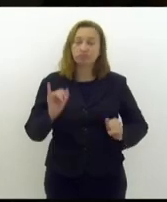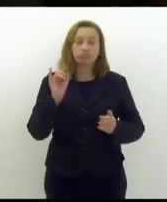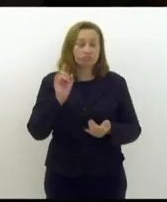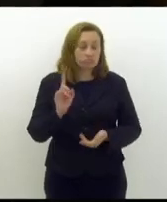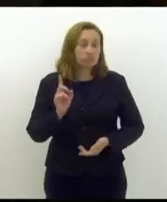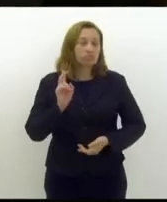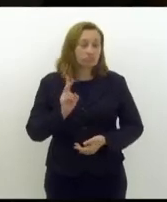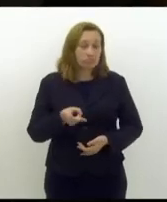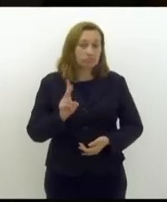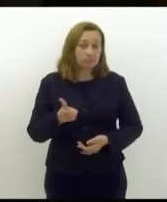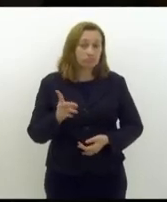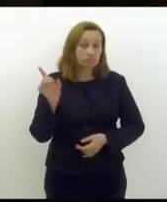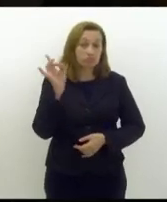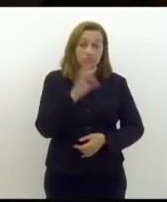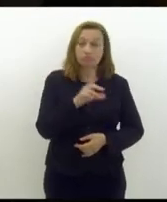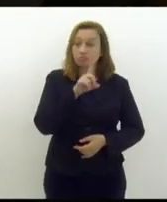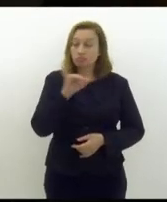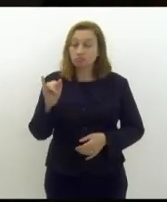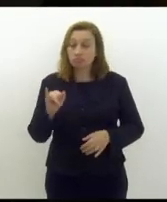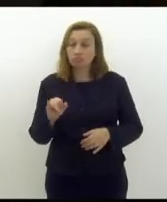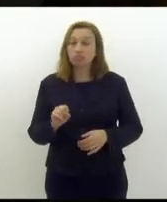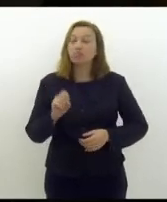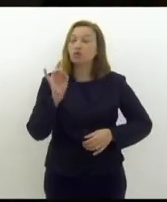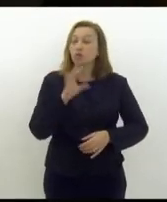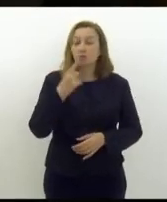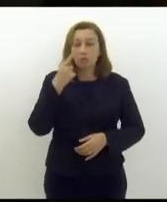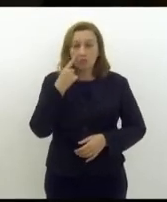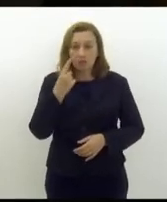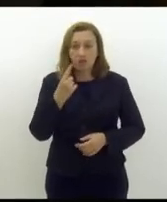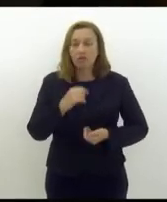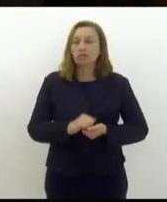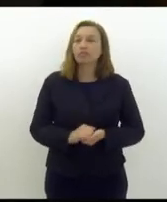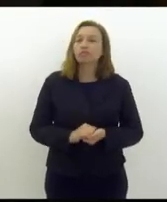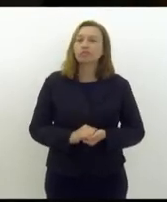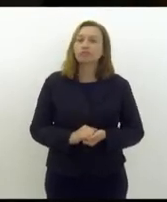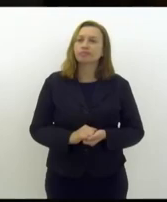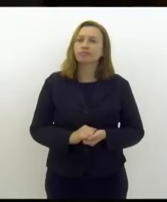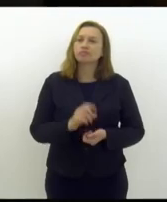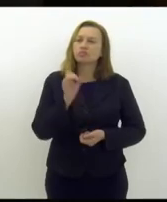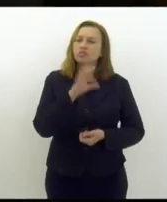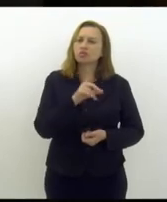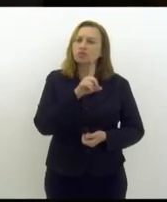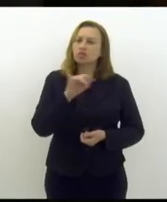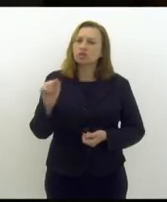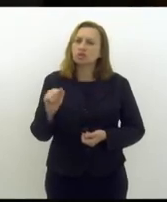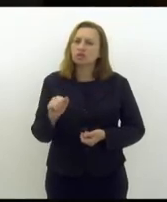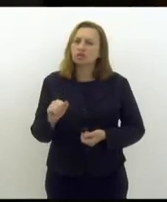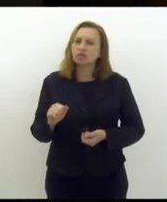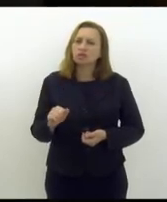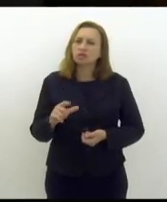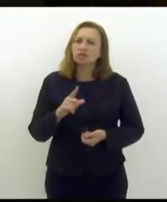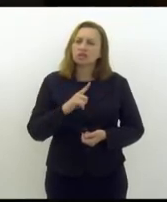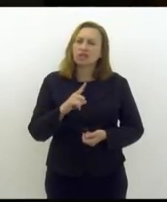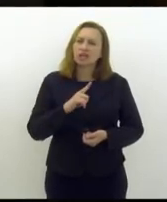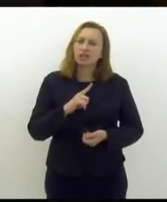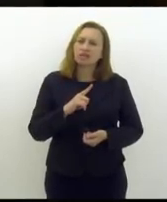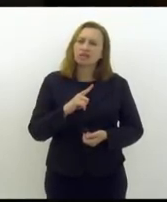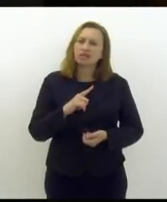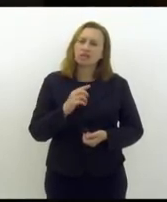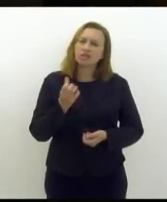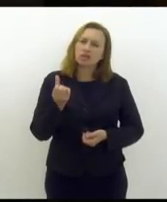diretamente nos últimos dias né só para vocês terem uma ideia nos últimos dias a gente teve pelo menos